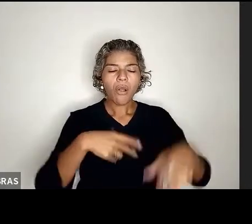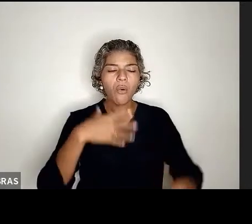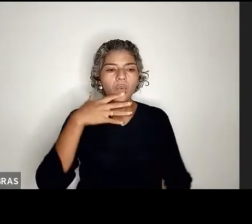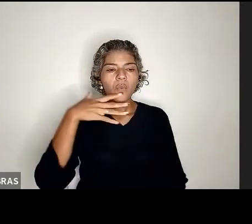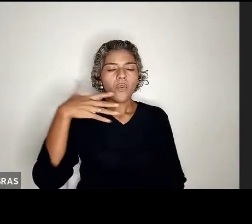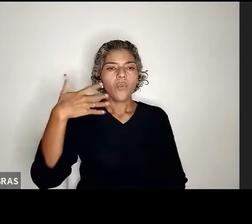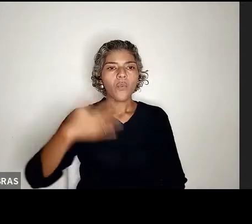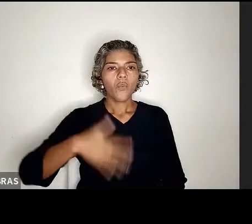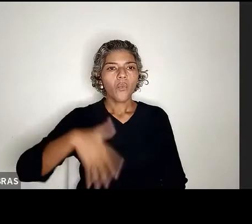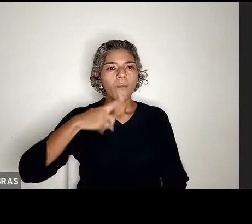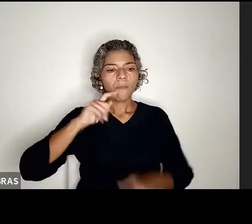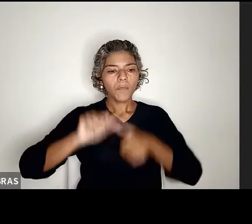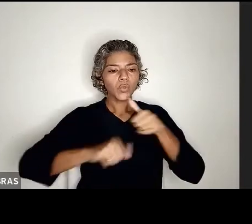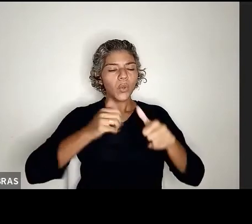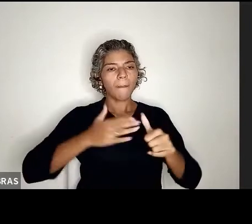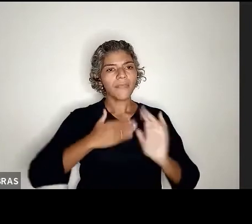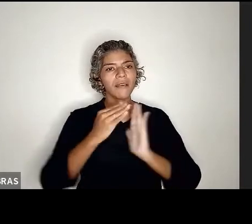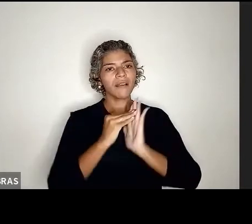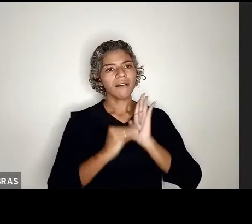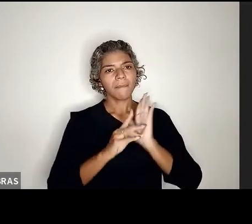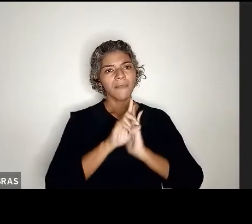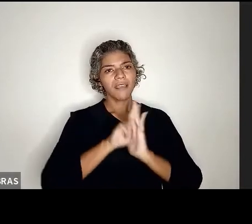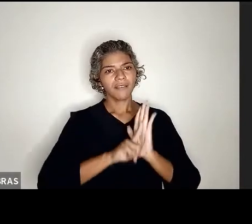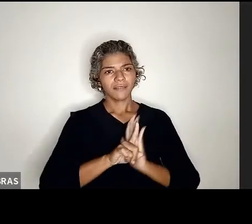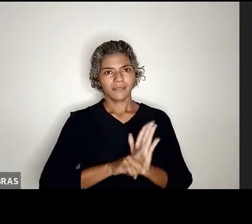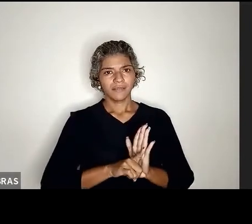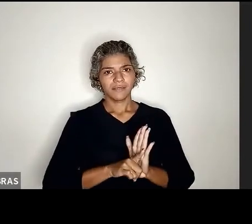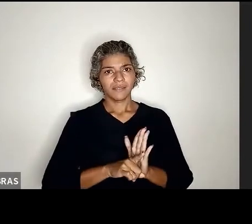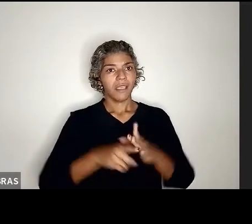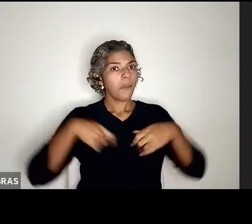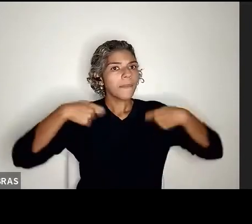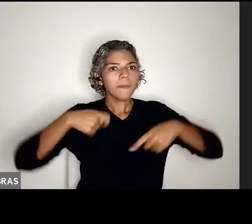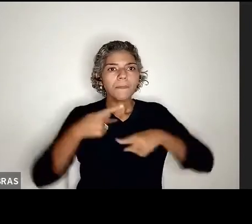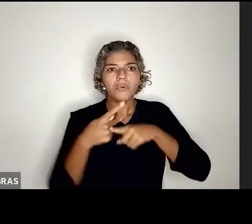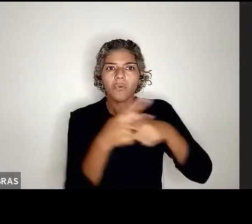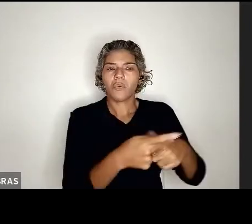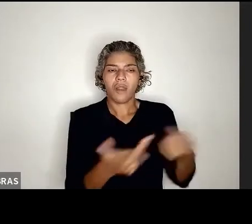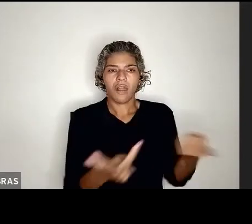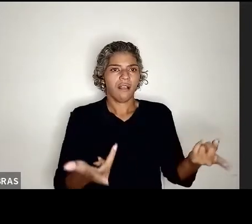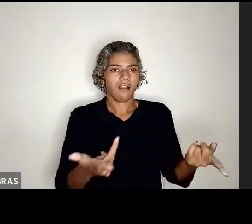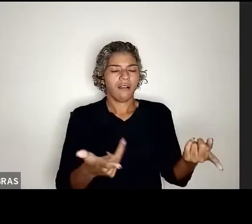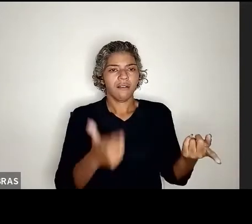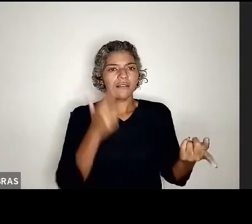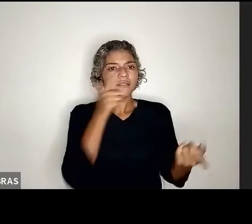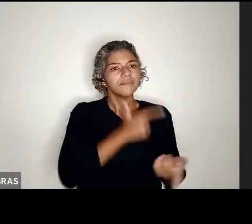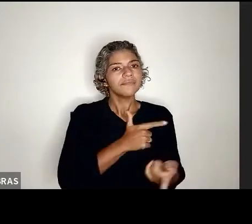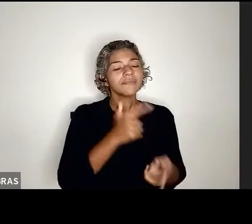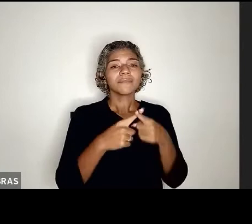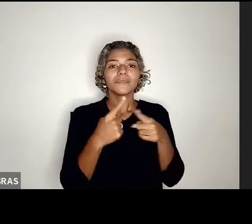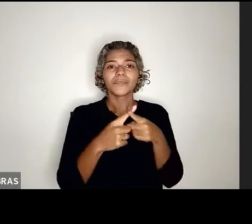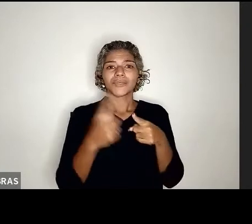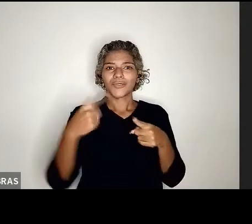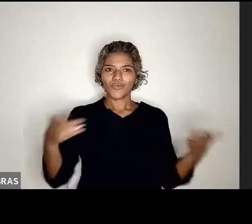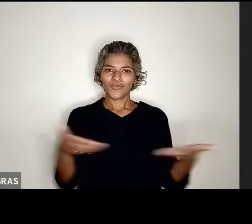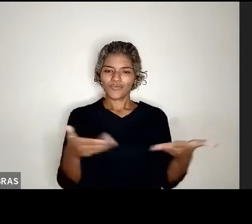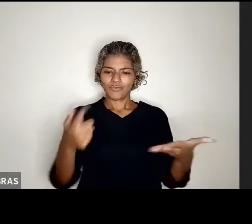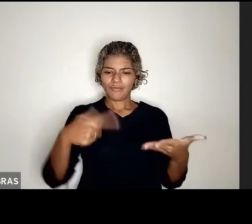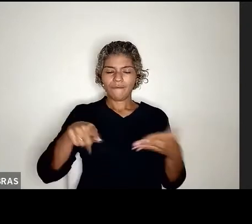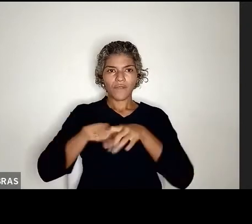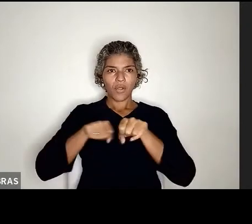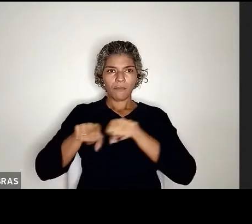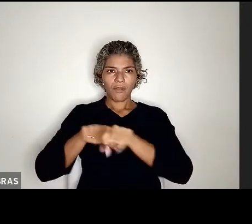que eu coordeno. E eu tive que correr atrás, porque é isso, né? Nós estamos formando agora jovens, por exemplo,